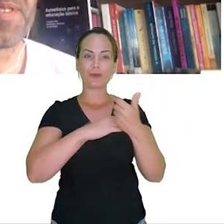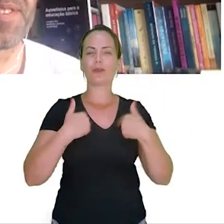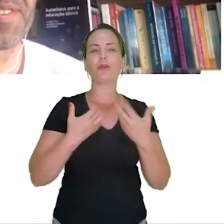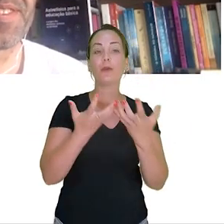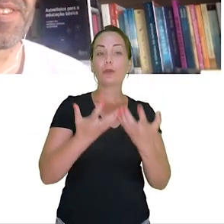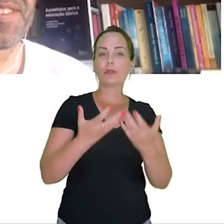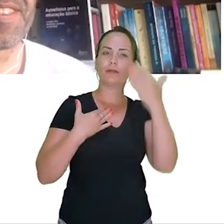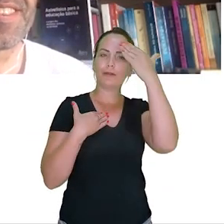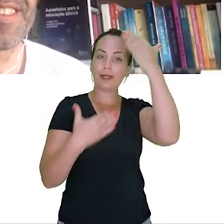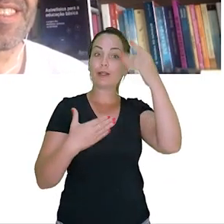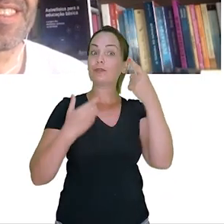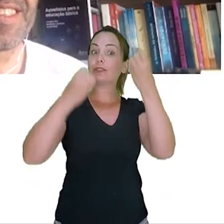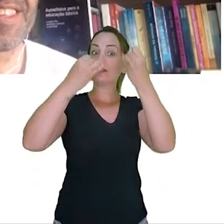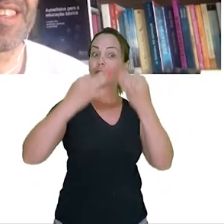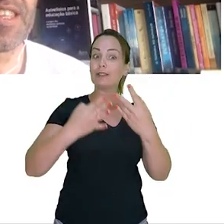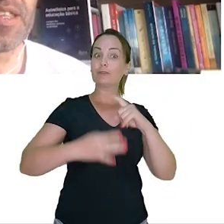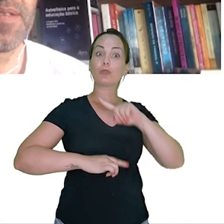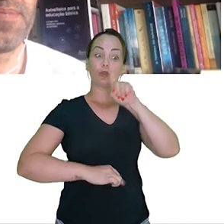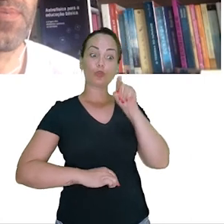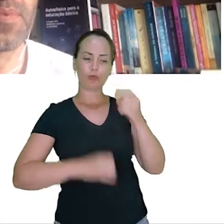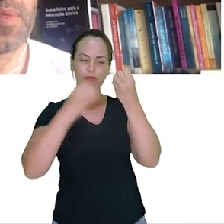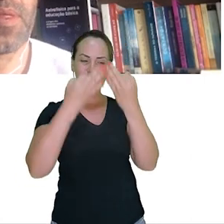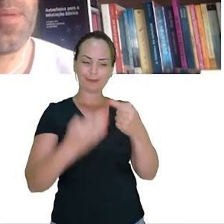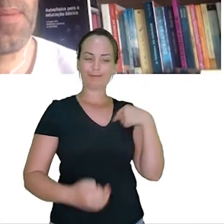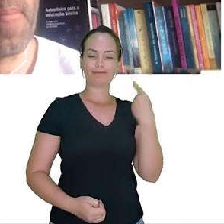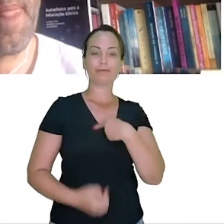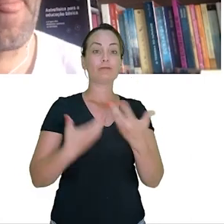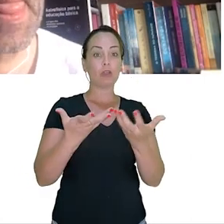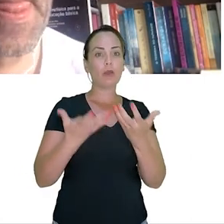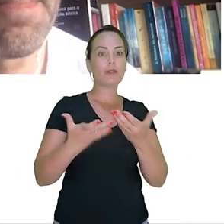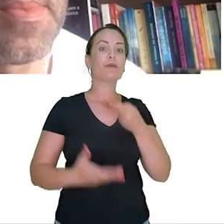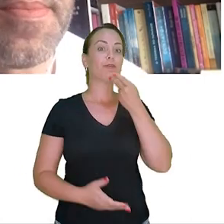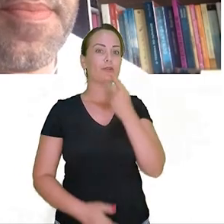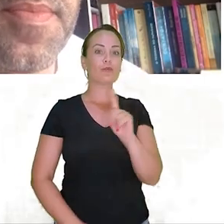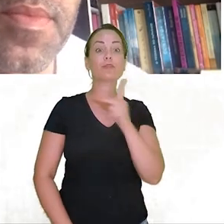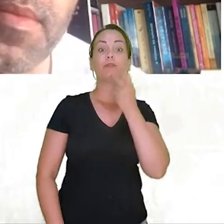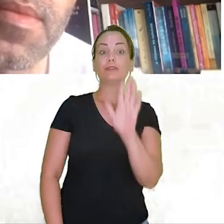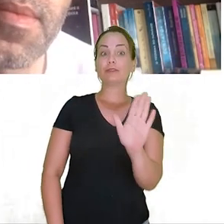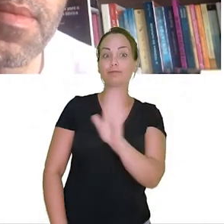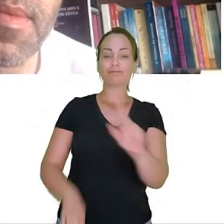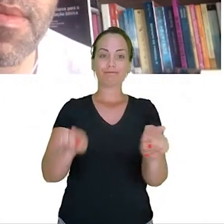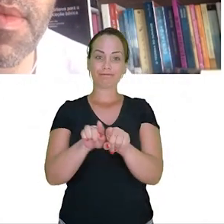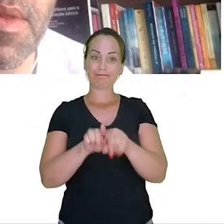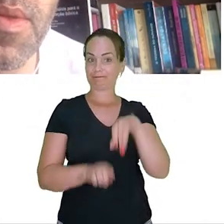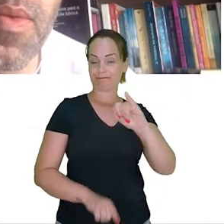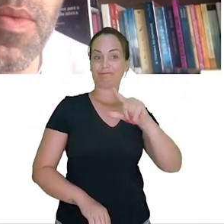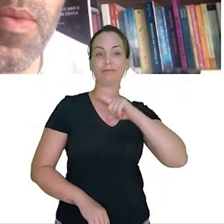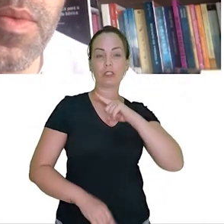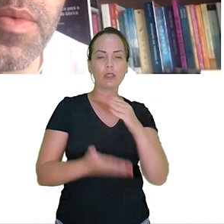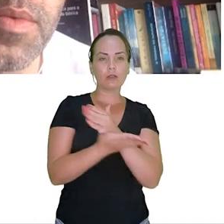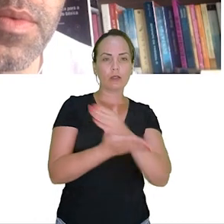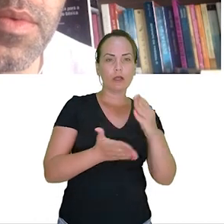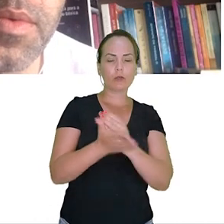dúvidas para a gente e queria pedir para você deixar um tchau e também, se você tiver algum projeto, alguma coisa que